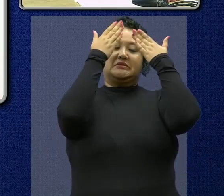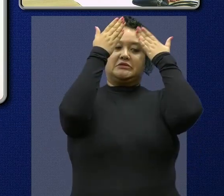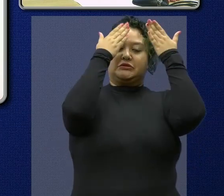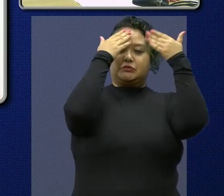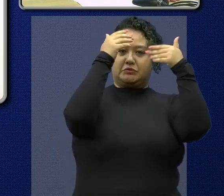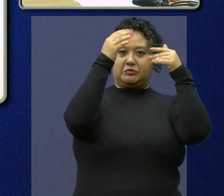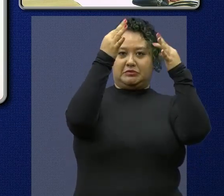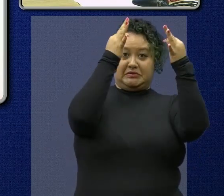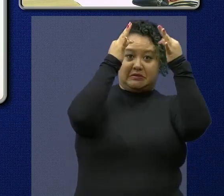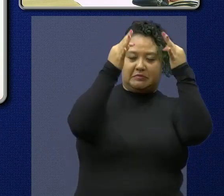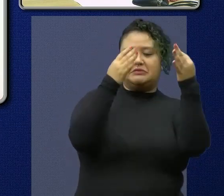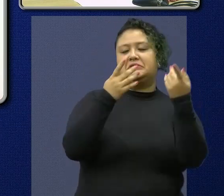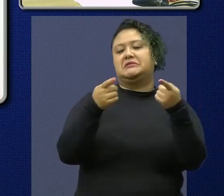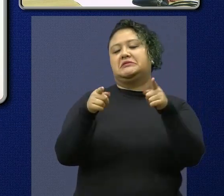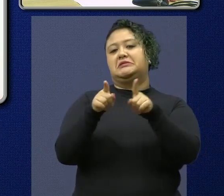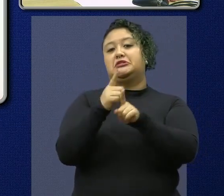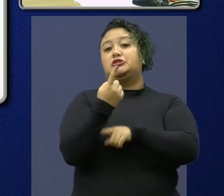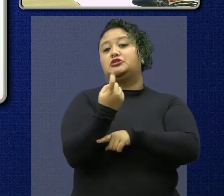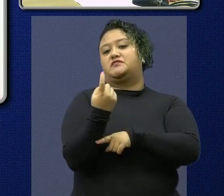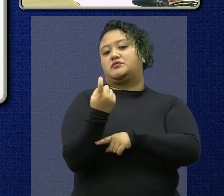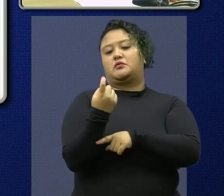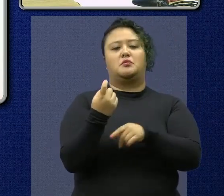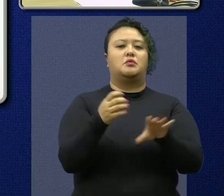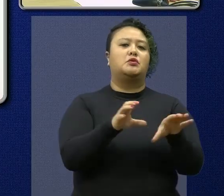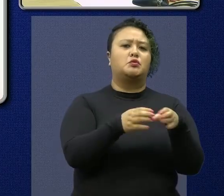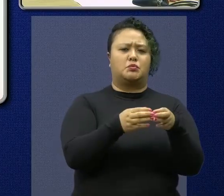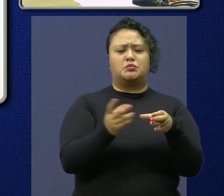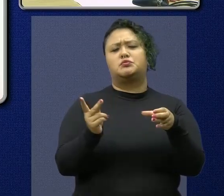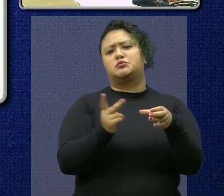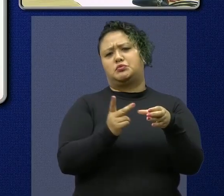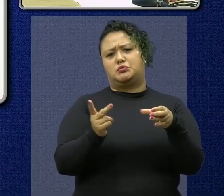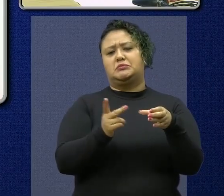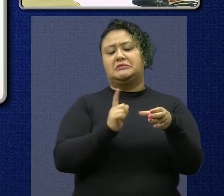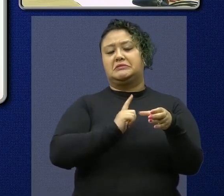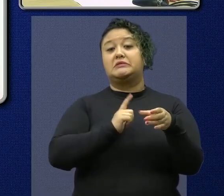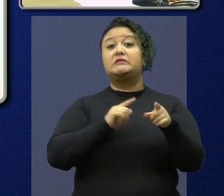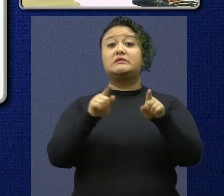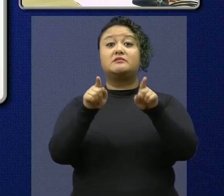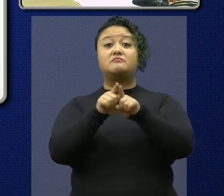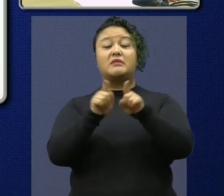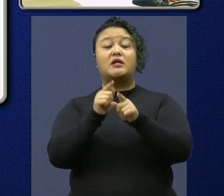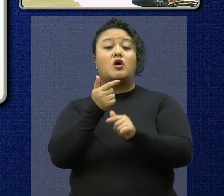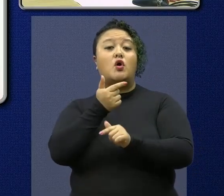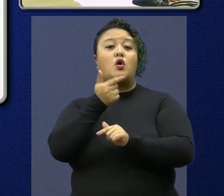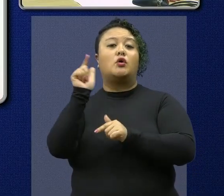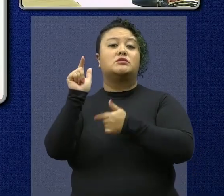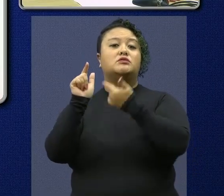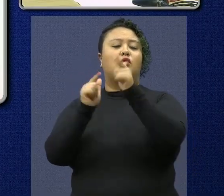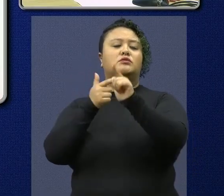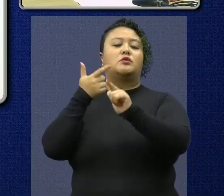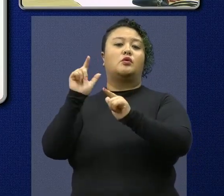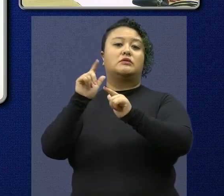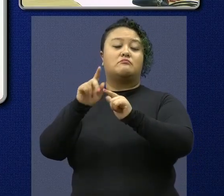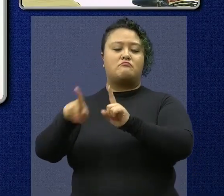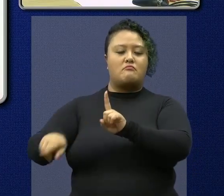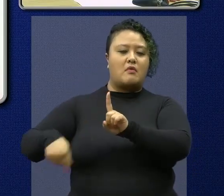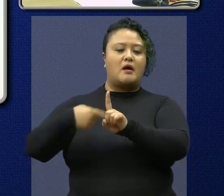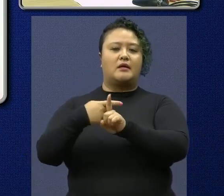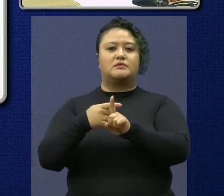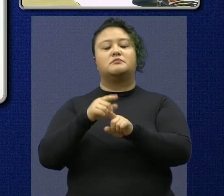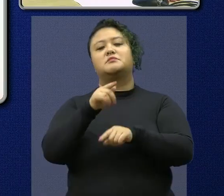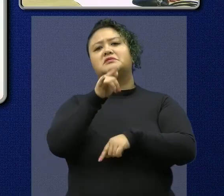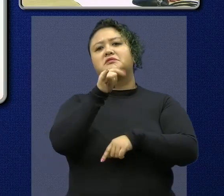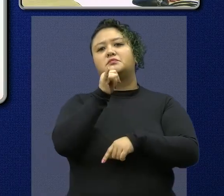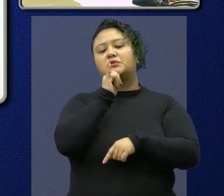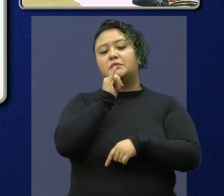né, individual, como de grupo. Assim como também outras atividades para o jogador, como o grupo